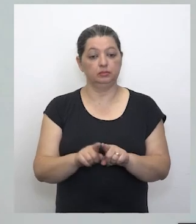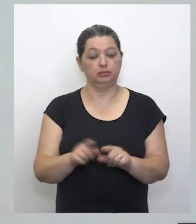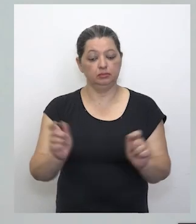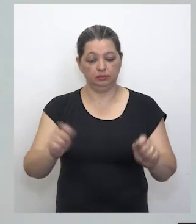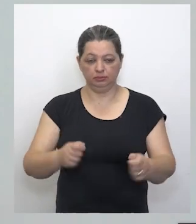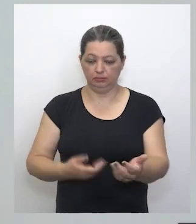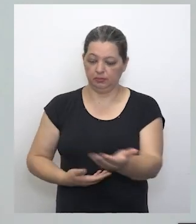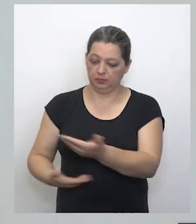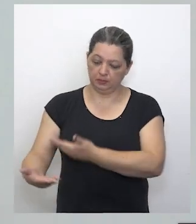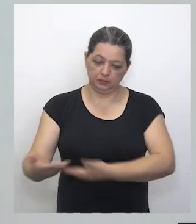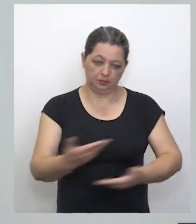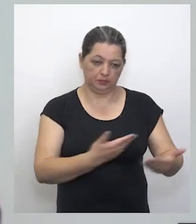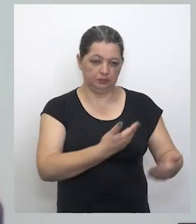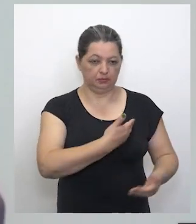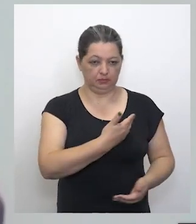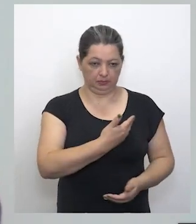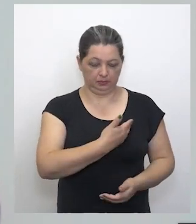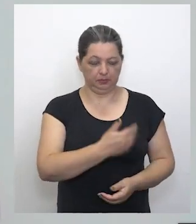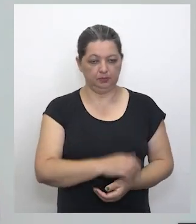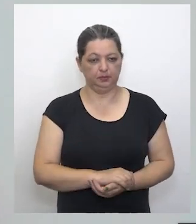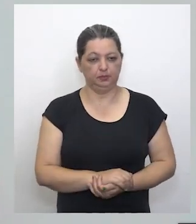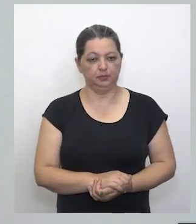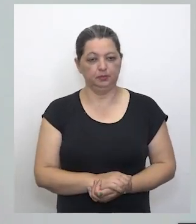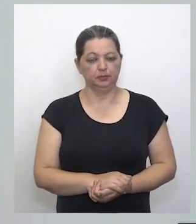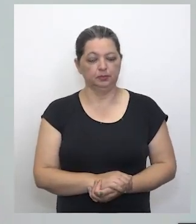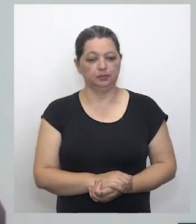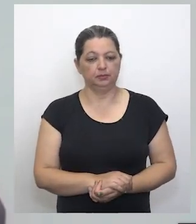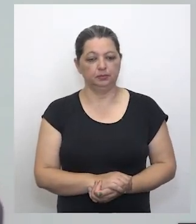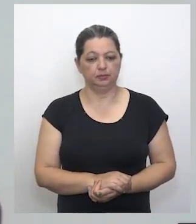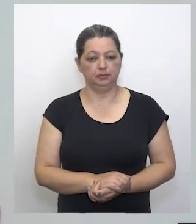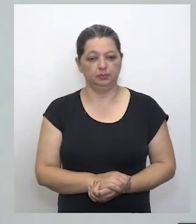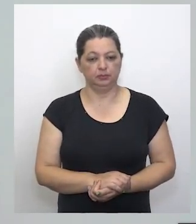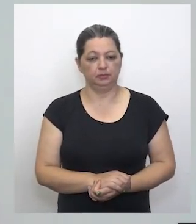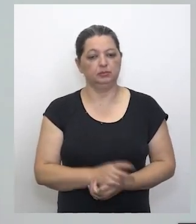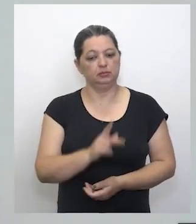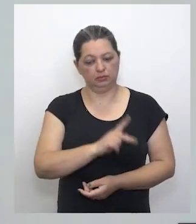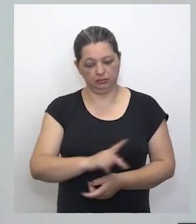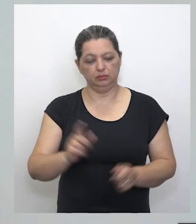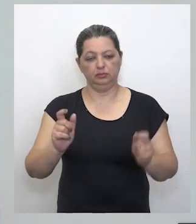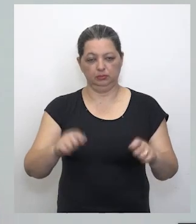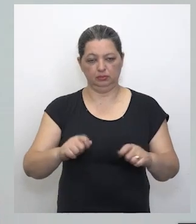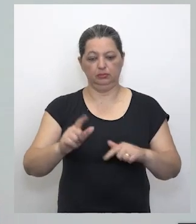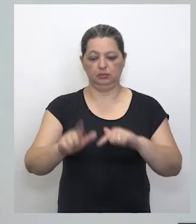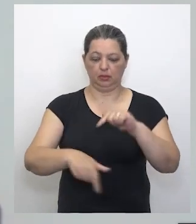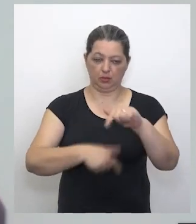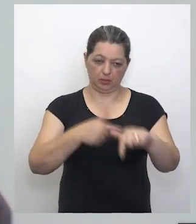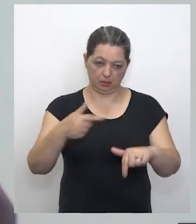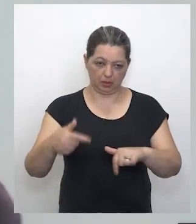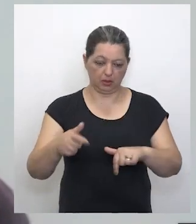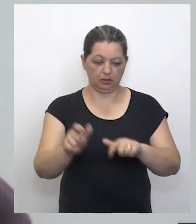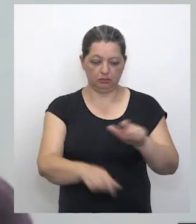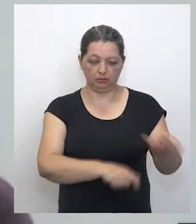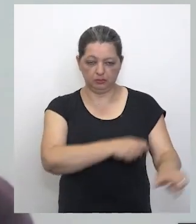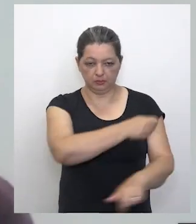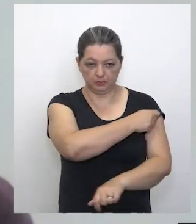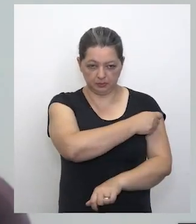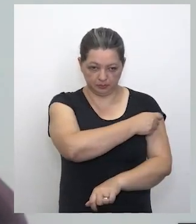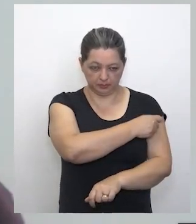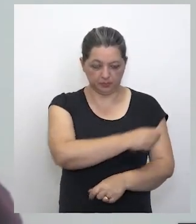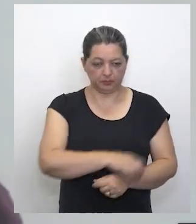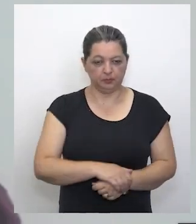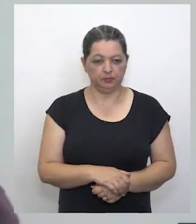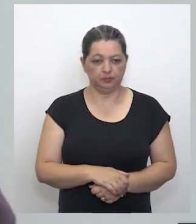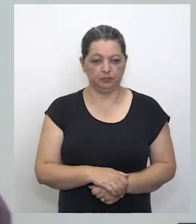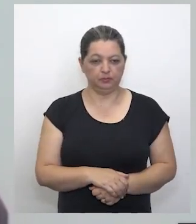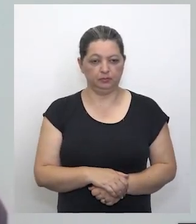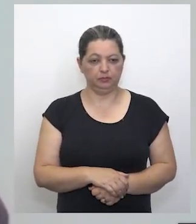interação com seus colegas. Então, a partir disso, o professor pode trabalhar com esses estudantes. Nós temos